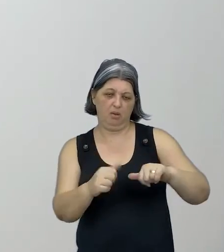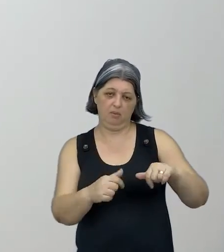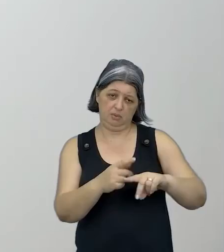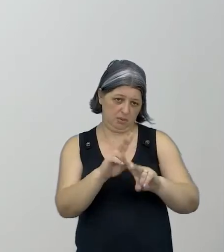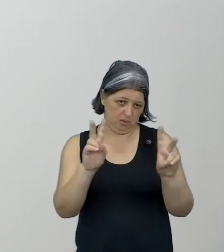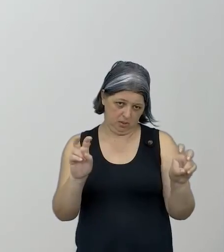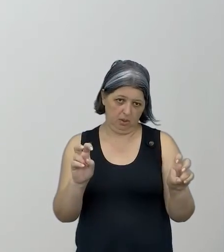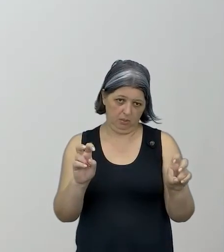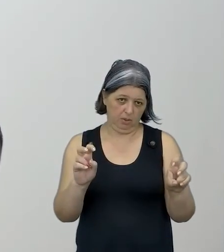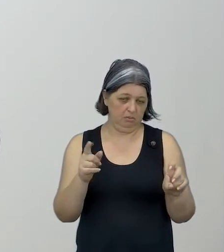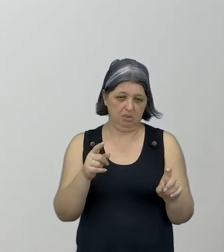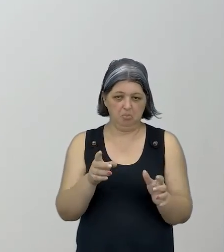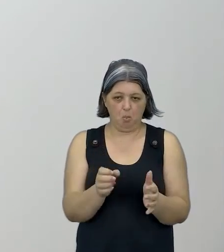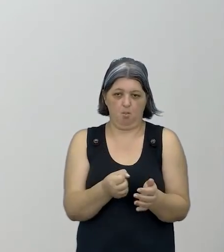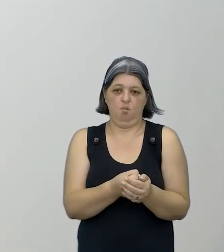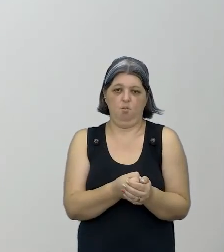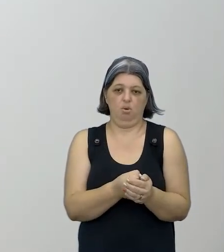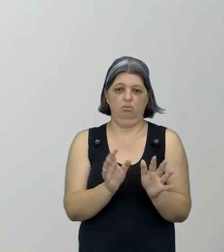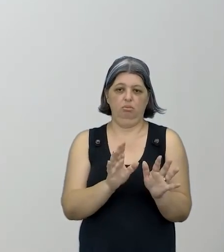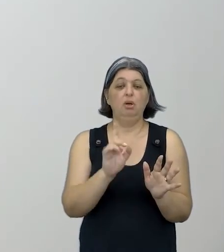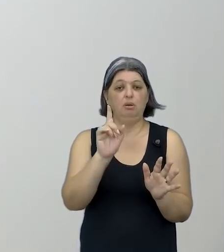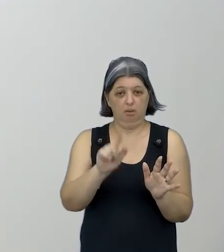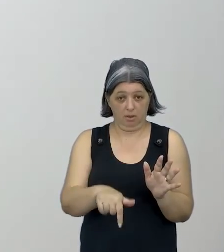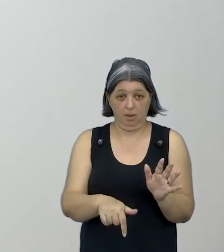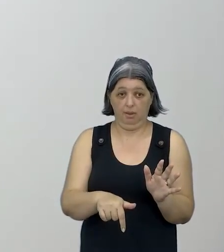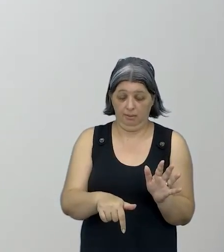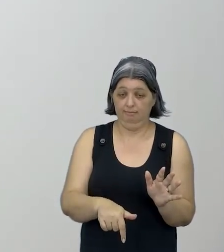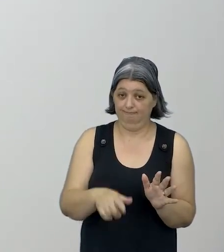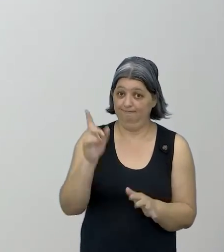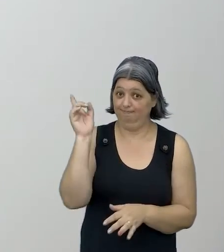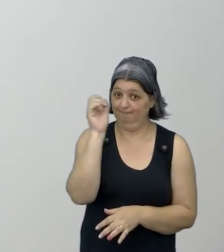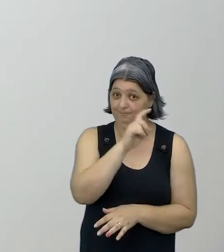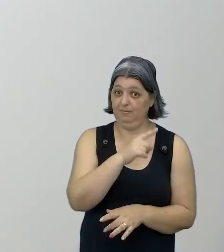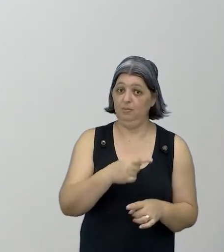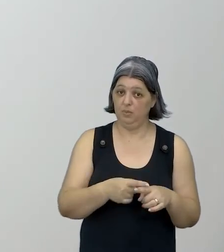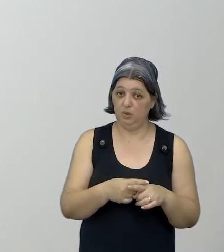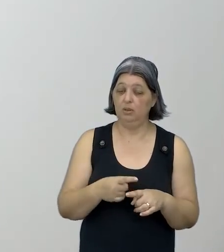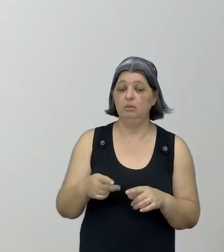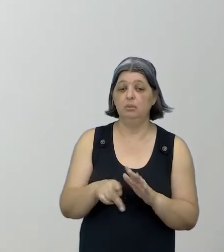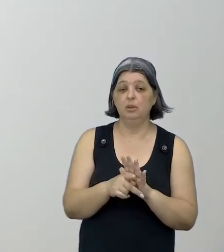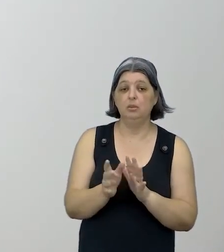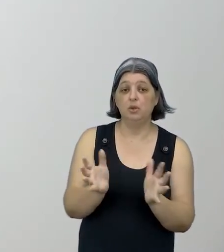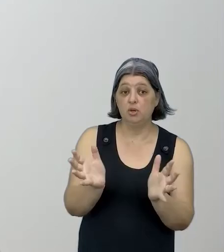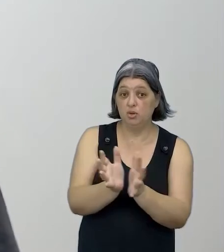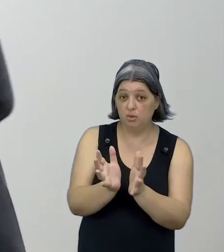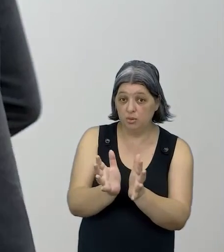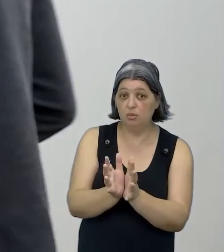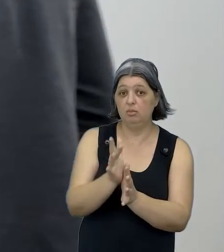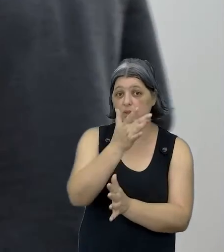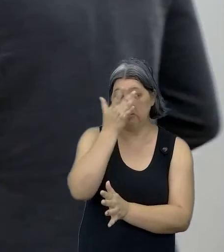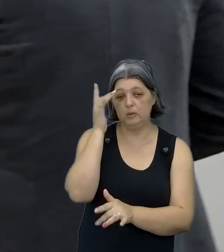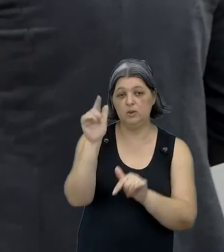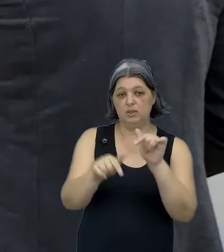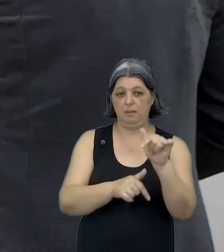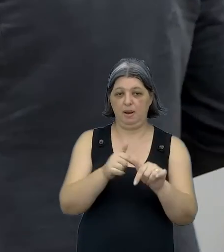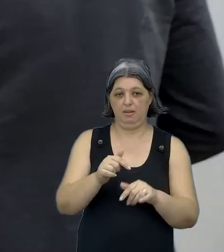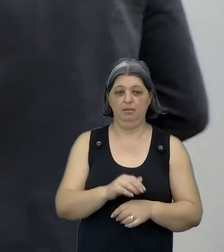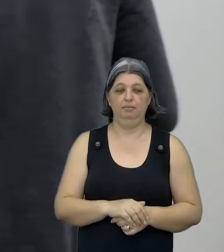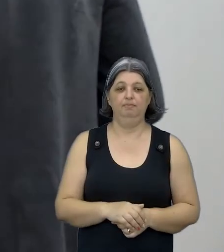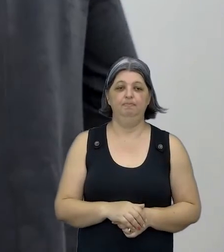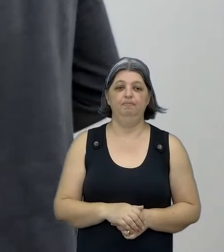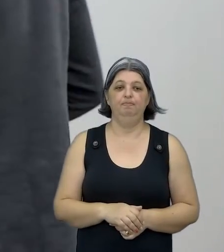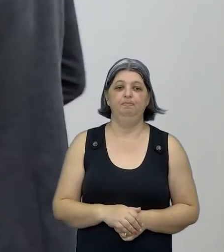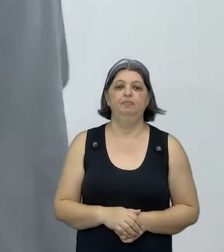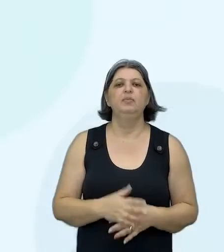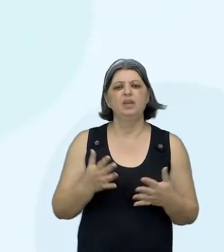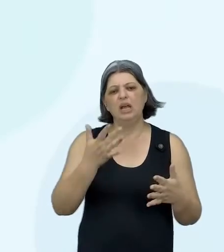tema, que a gente não vai esconder aqui, é bastante polêmico. Afinal de contas, envolve a questão trabalhista. Olha lá. Aqueles